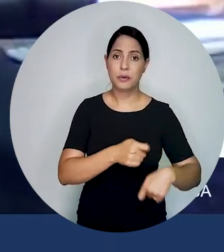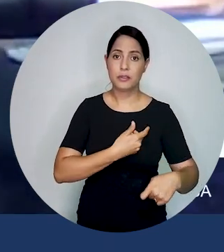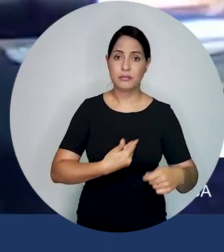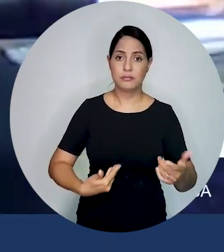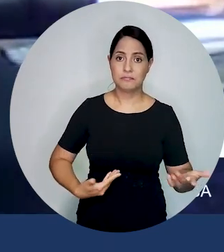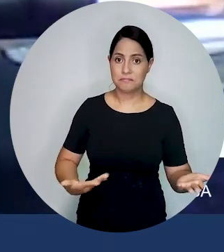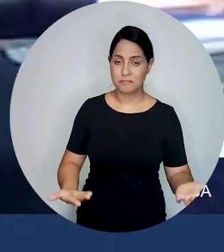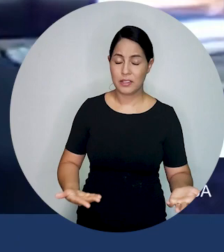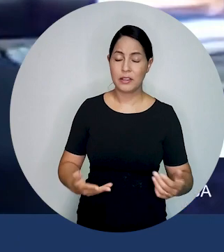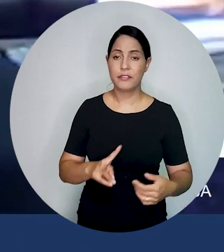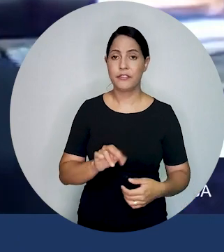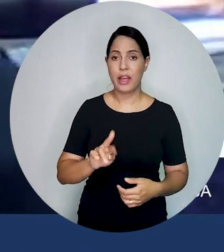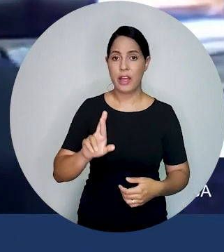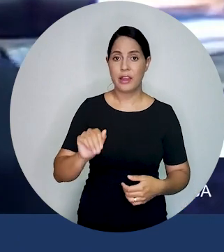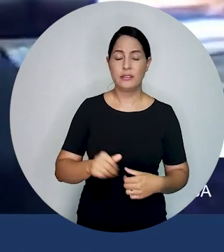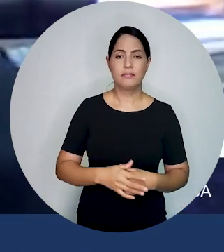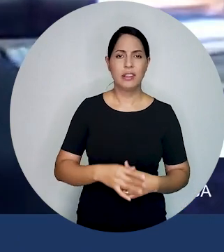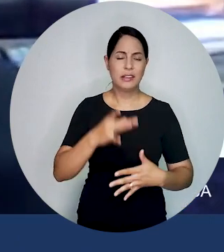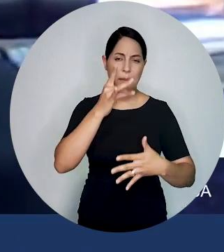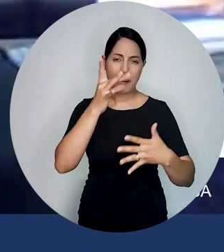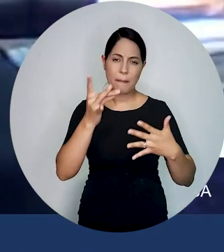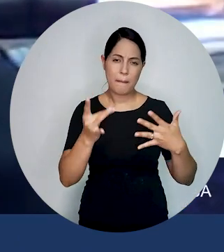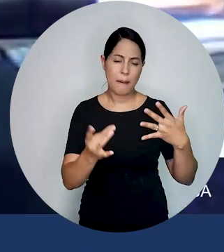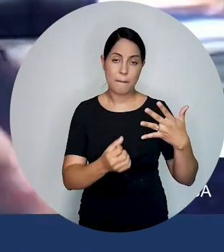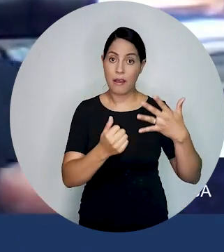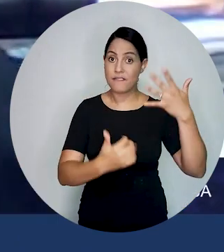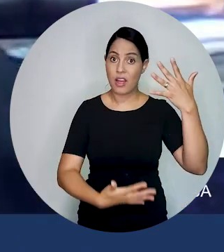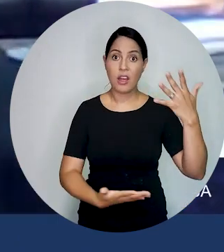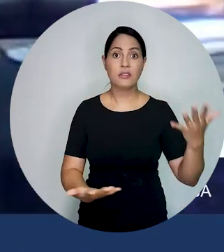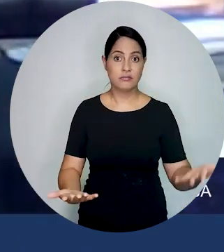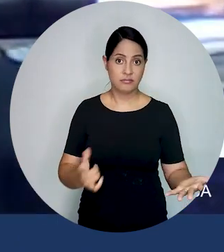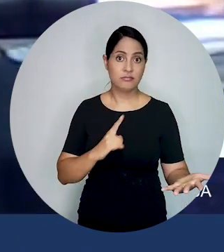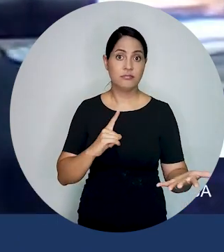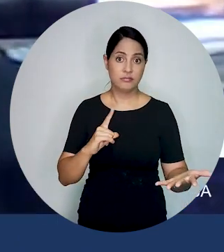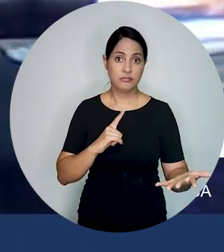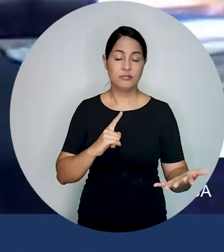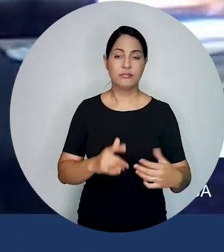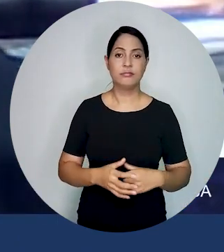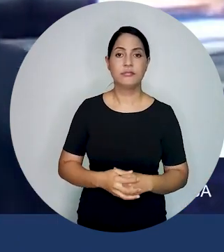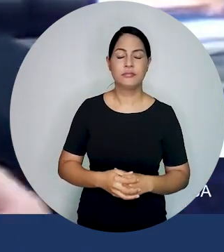Pública, uma vara da Fazenda Pública. E assim por diante.